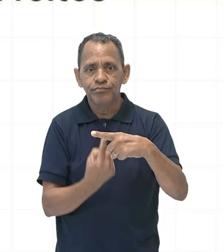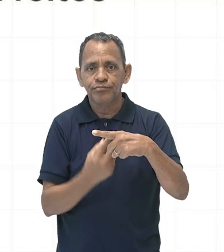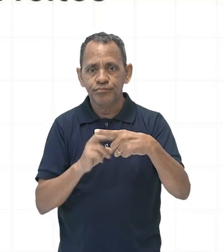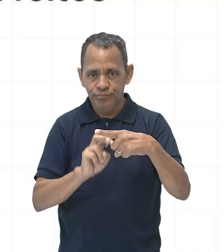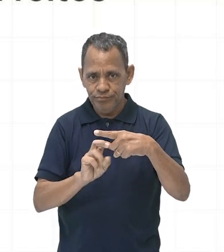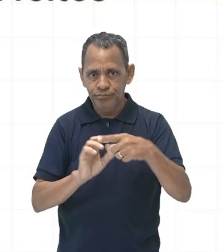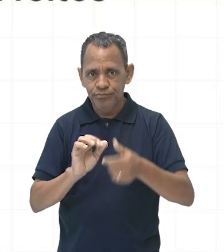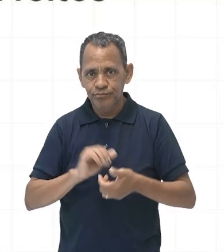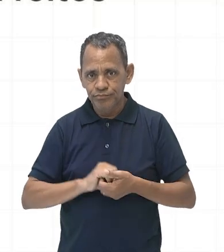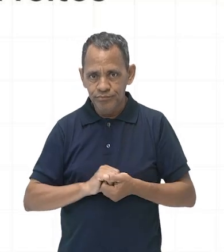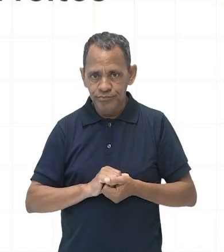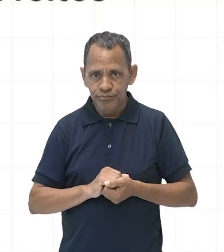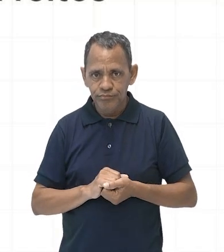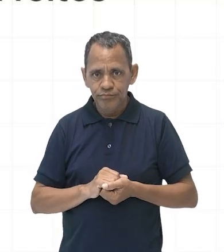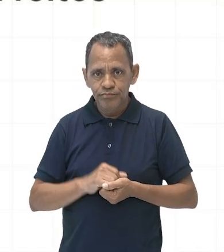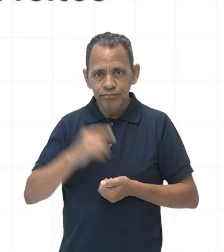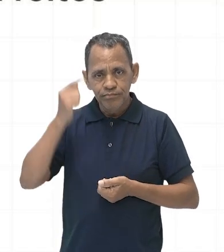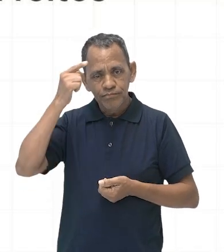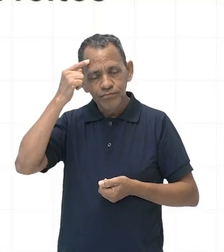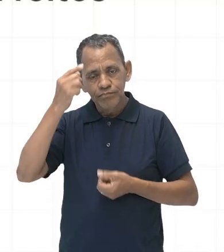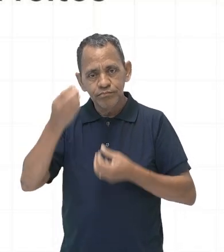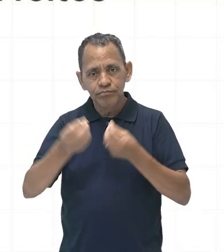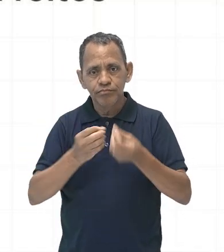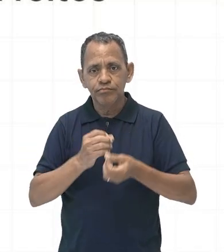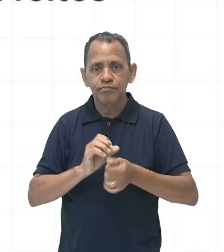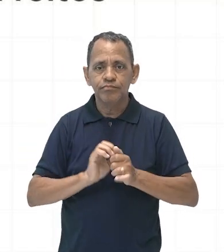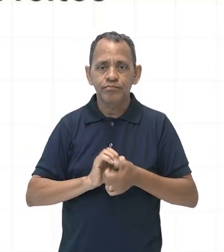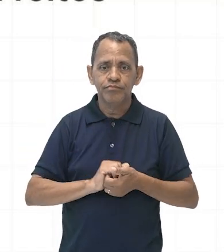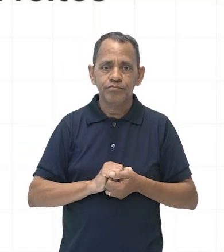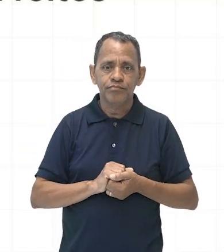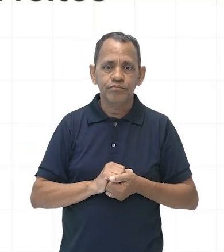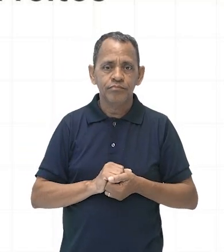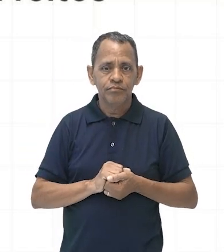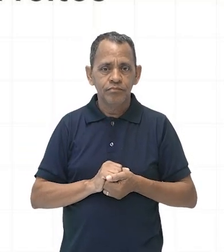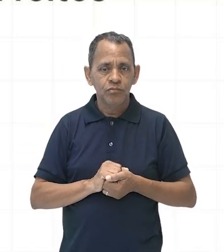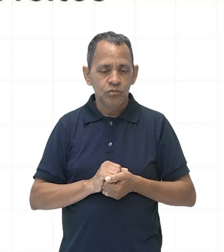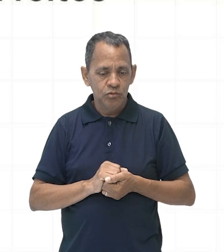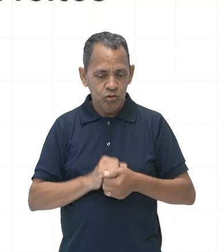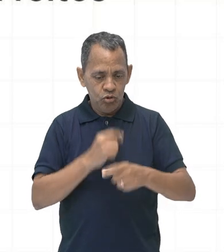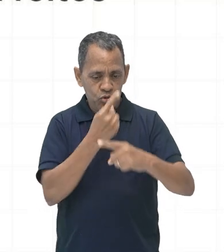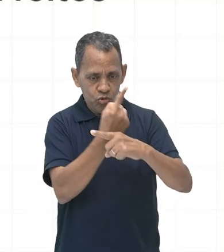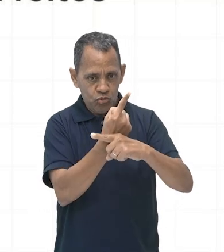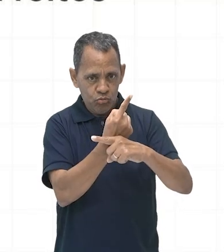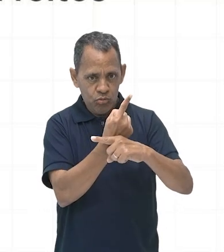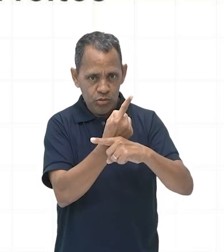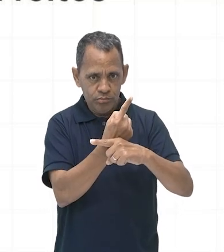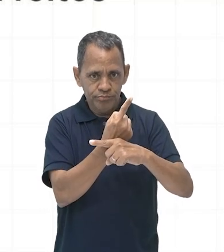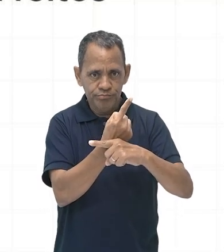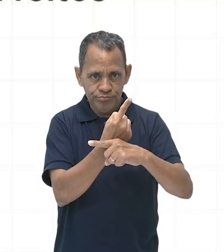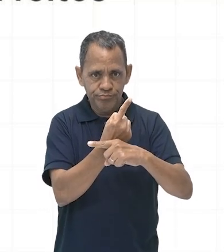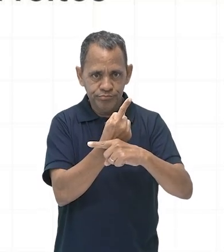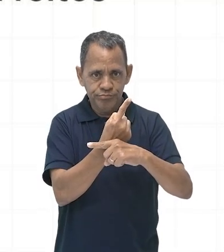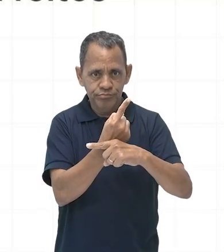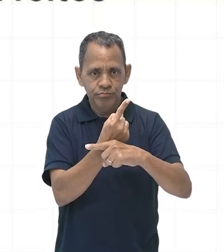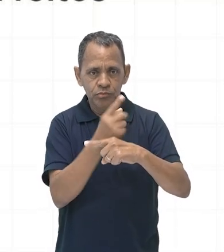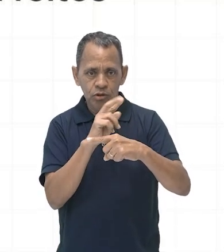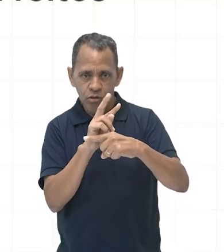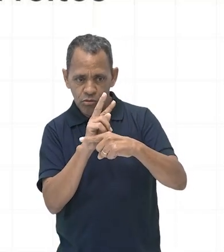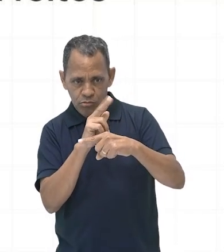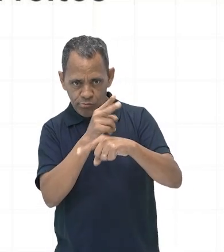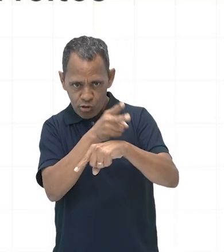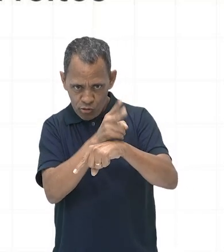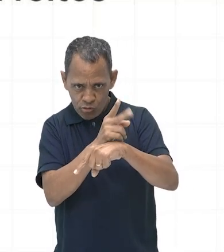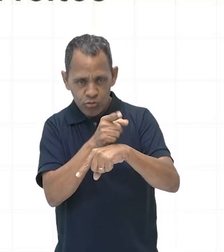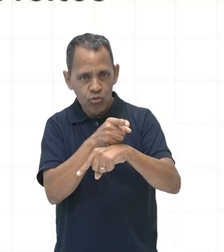que a gente pensou? Eu penso o seguinte, ó, 1 hora tem 60 minutos, mais 15,